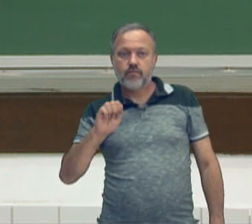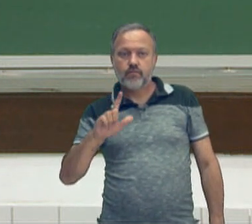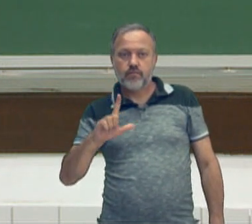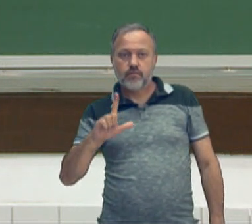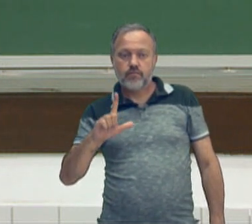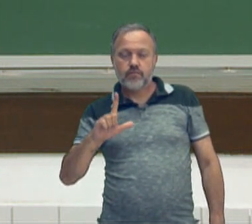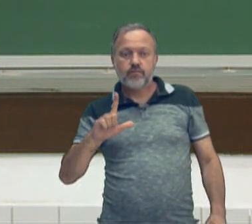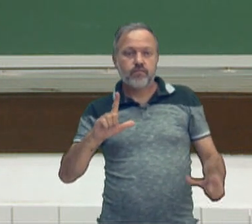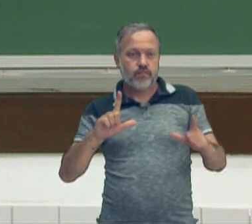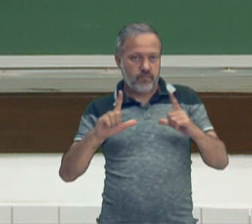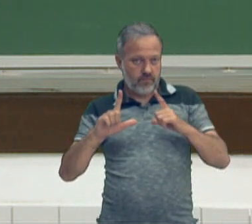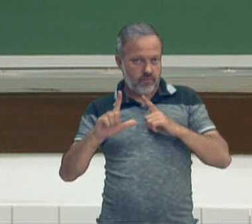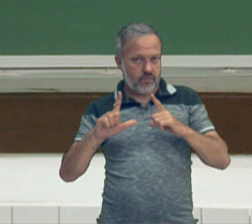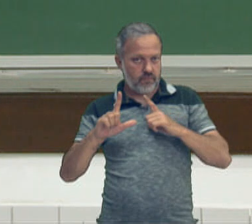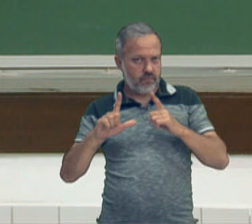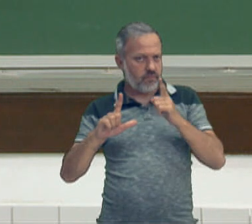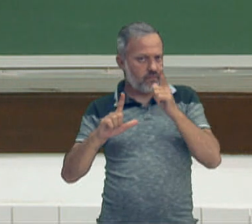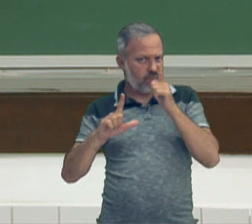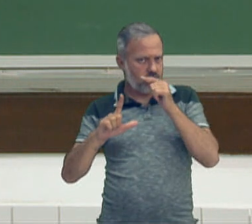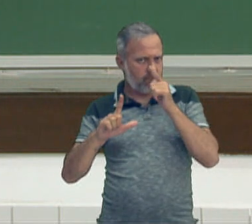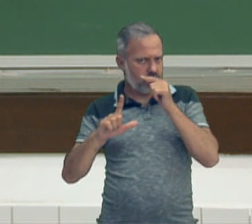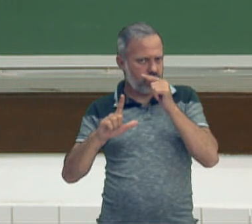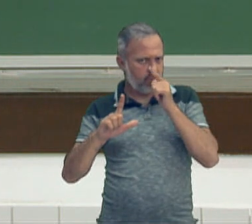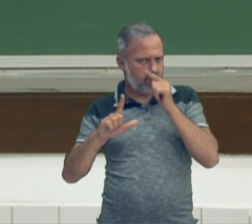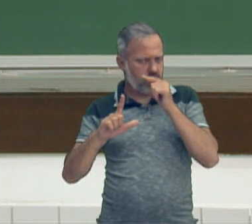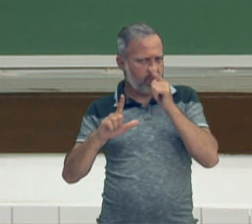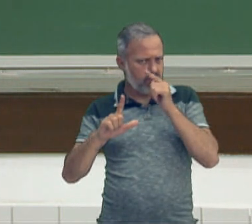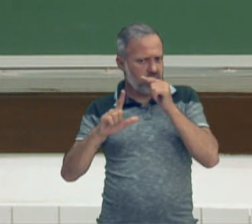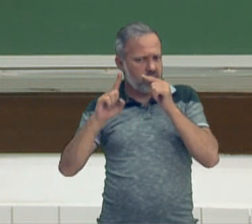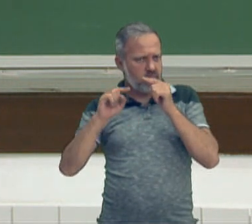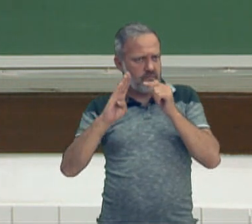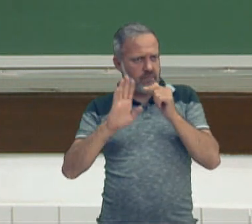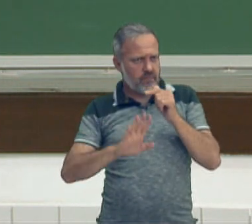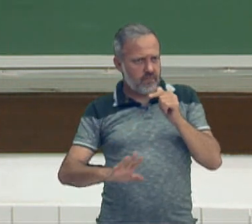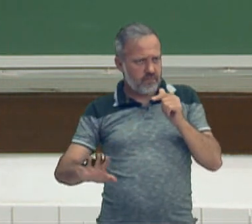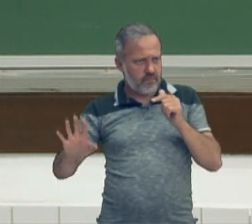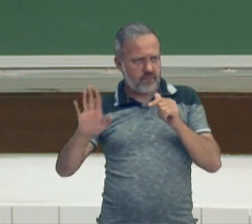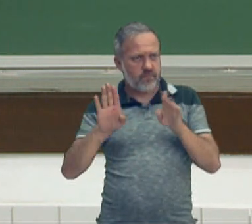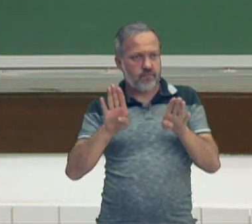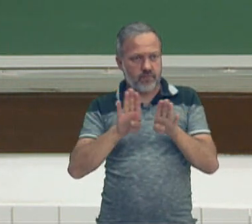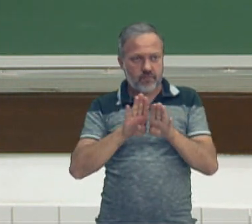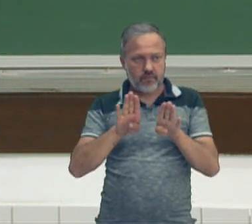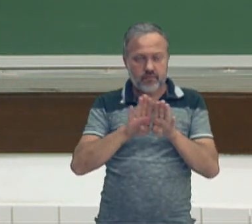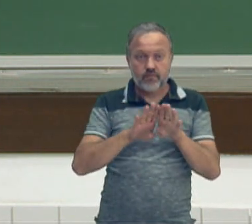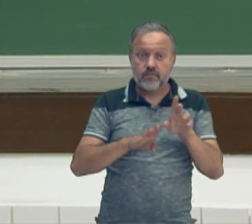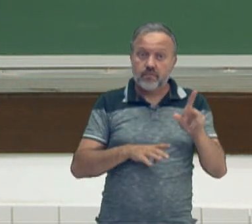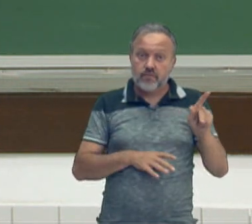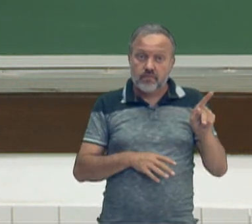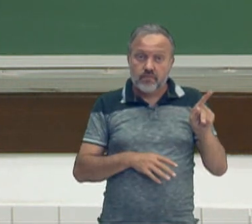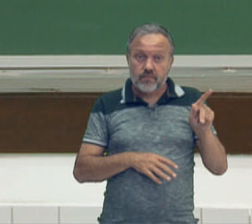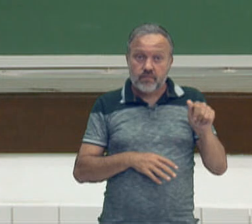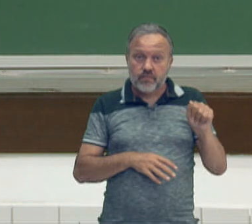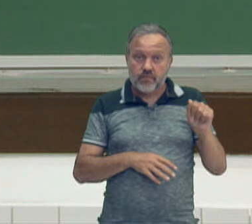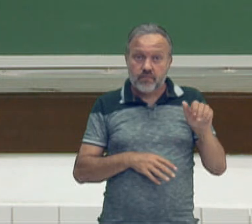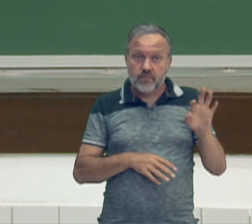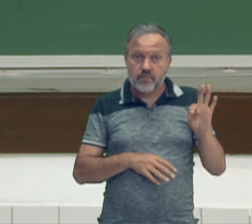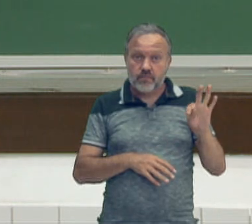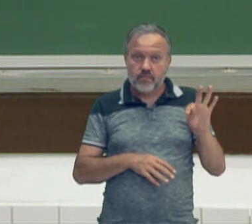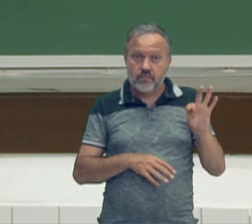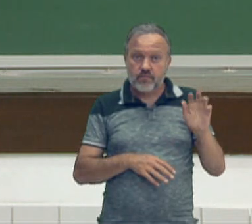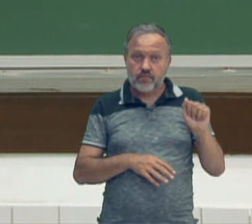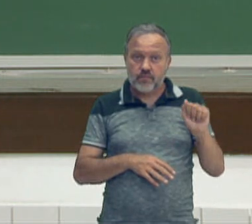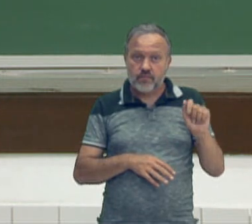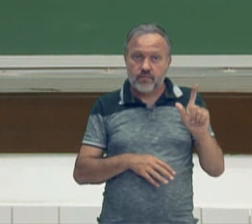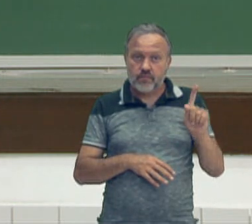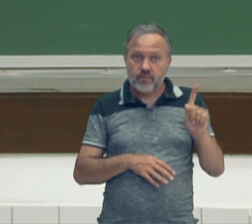da distribuição de água dos principais rios aqui do Brasil. O Planalto da Patagônia, ali na parte sul da Argentina,